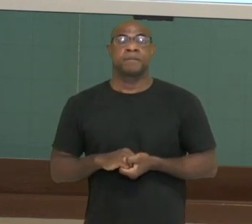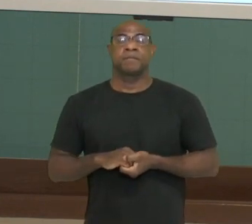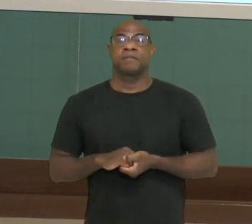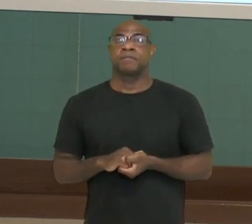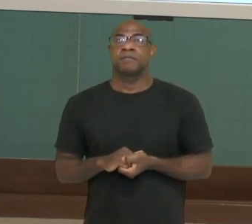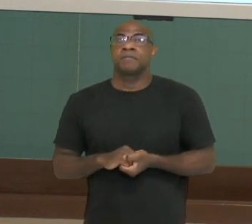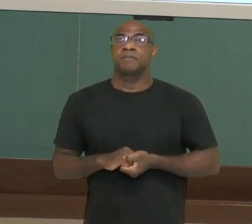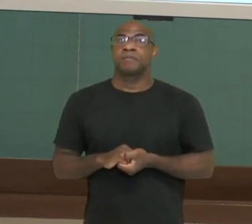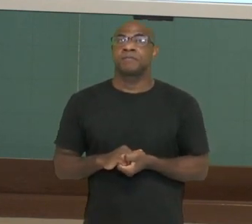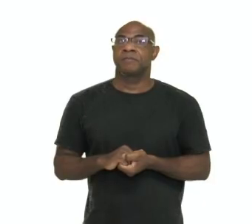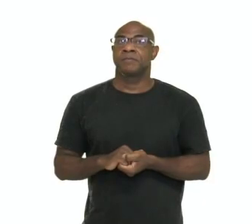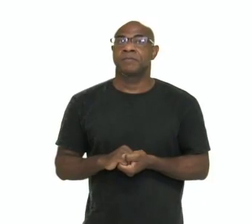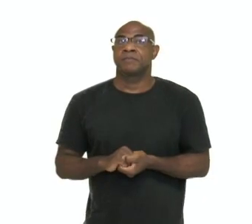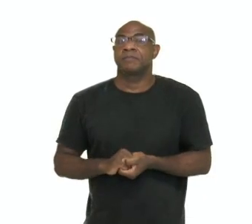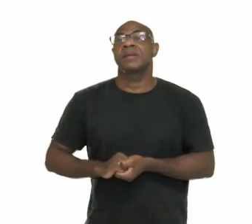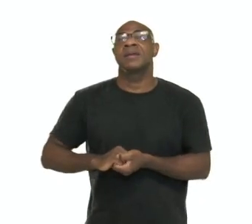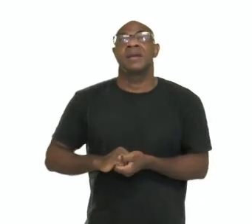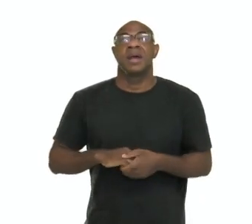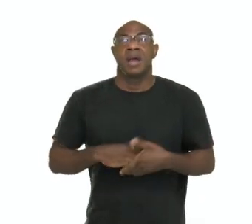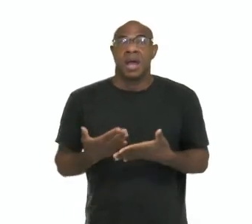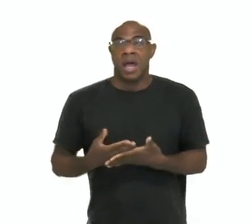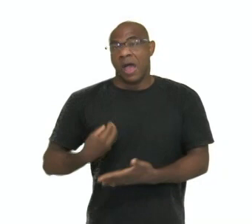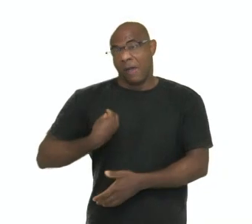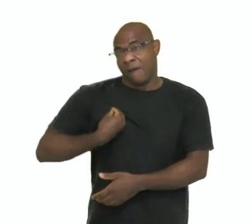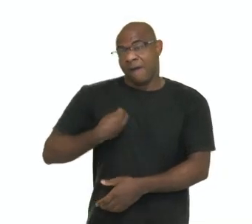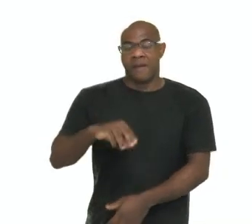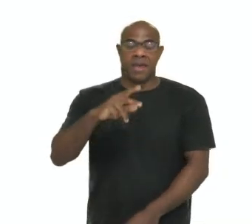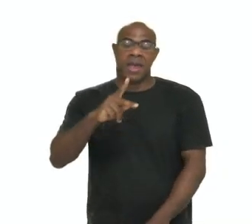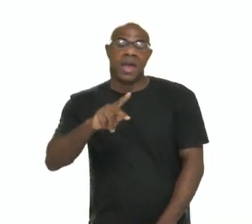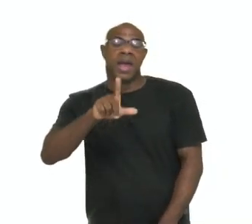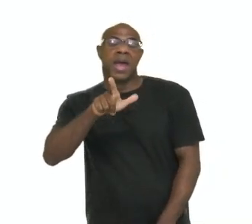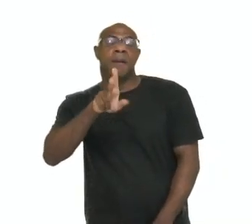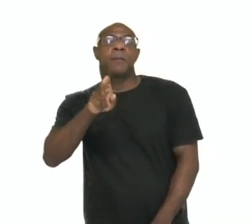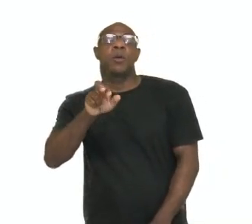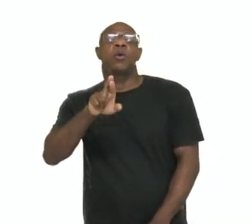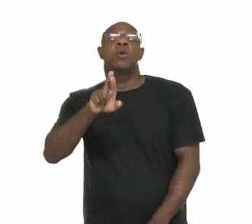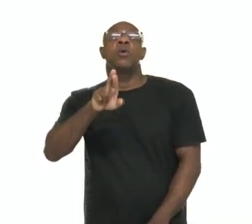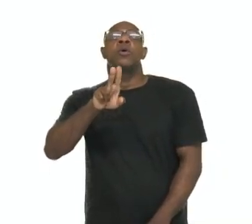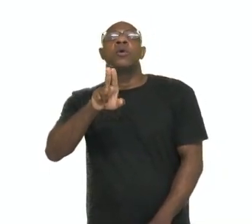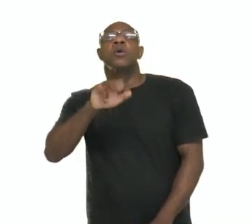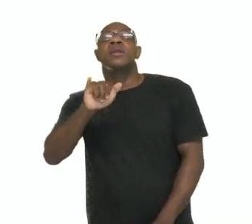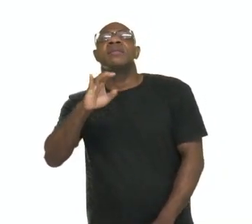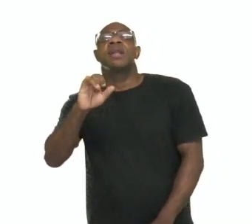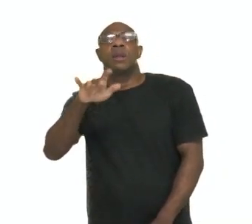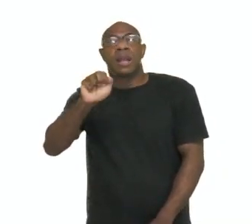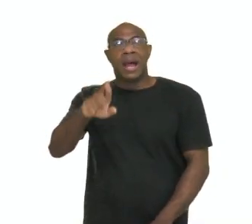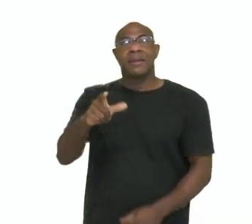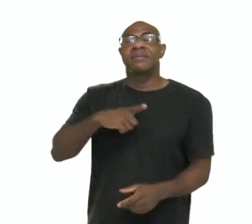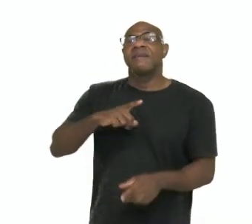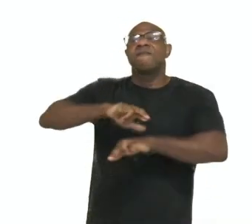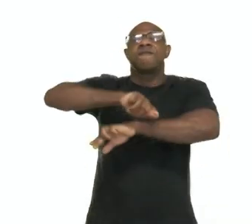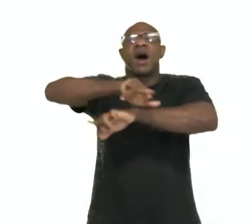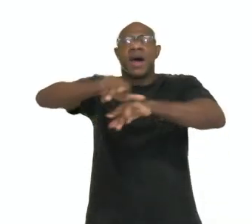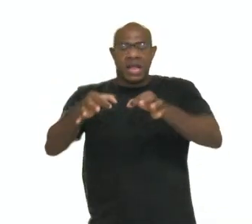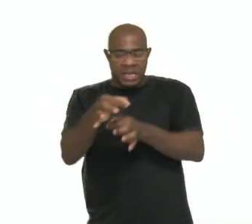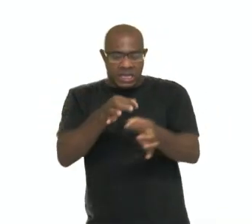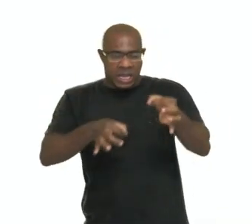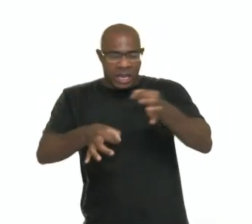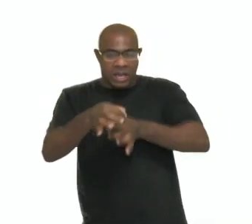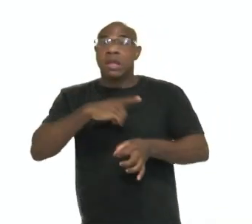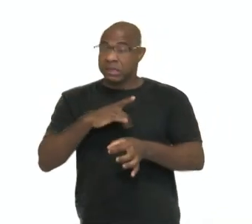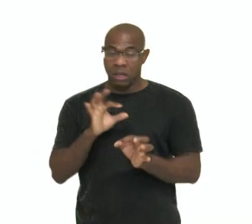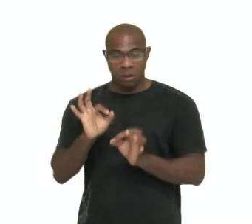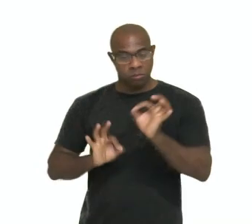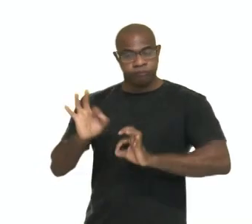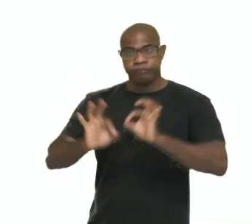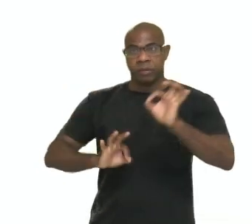Os seres pluricelulares são formados por várias células e possuem uma